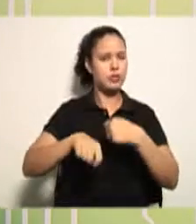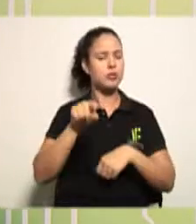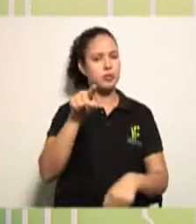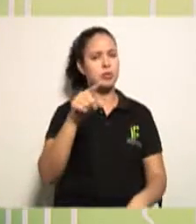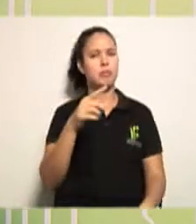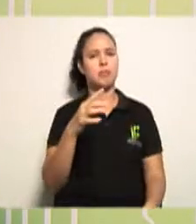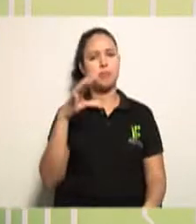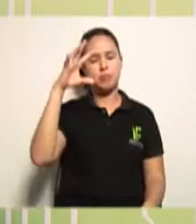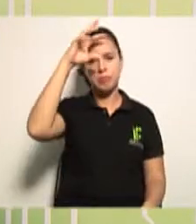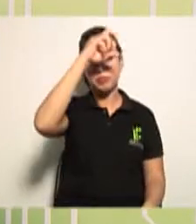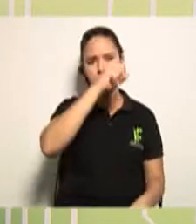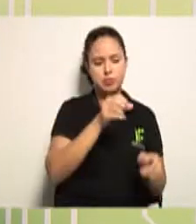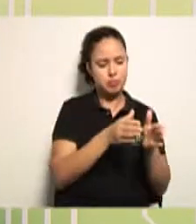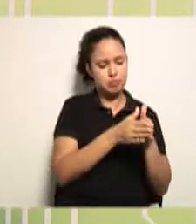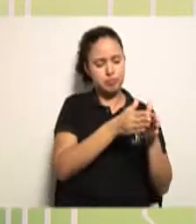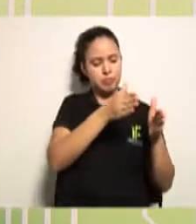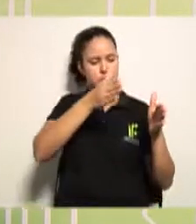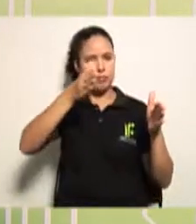linha temporal